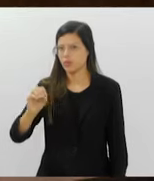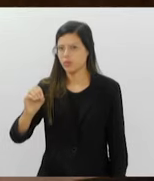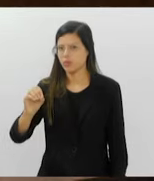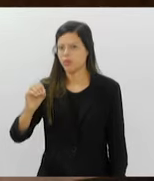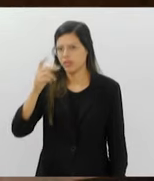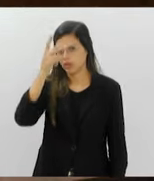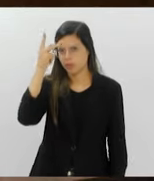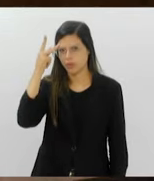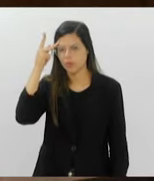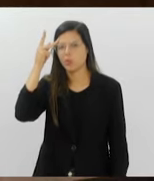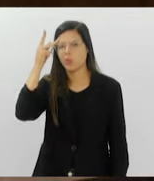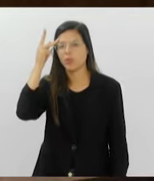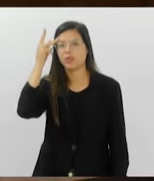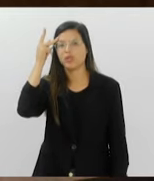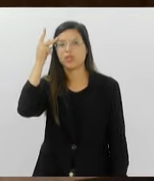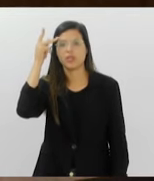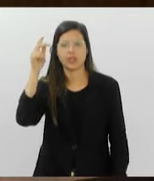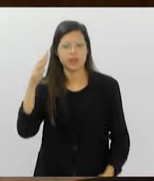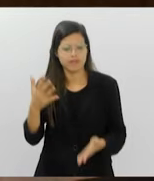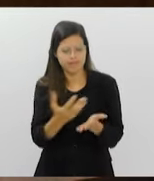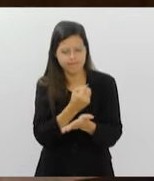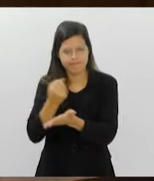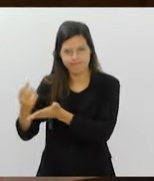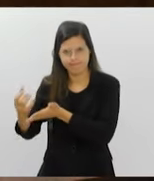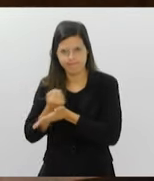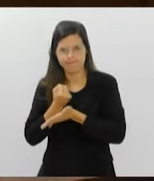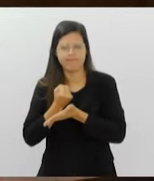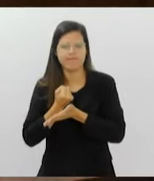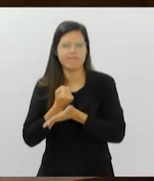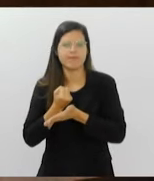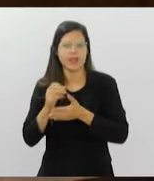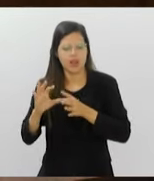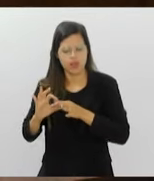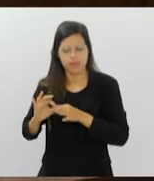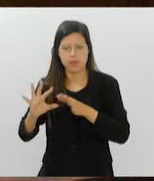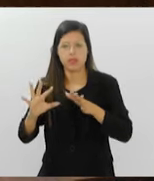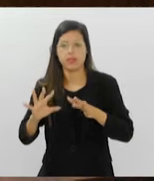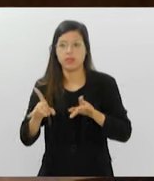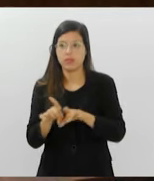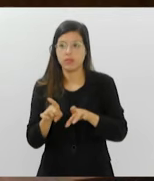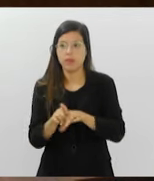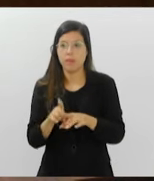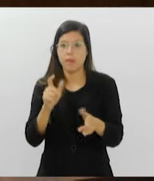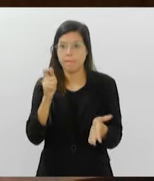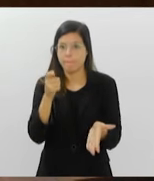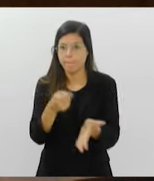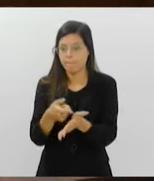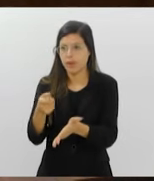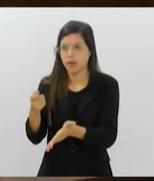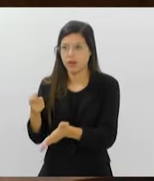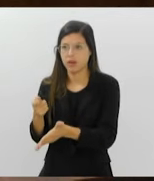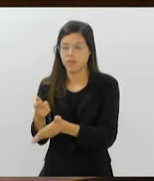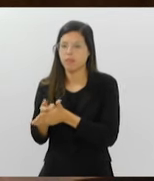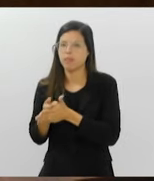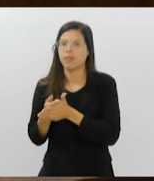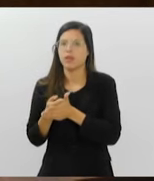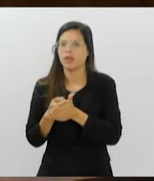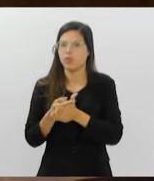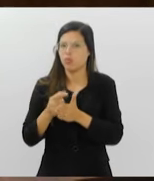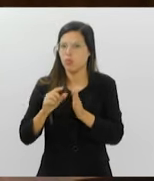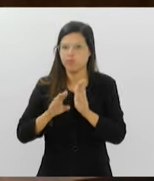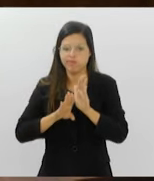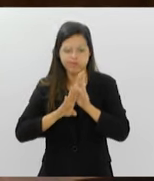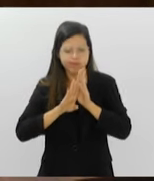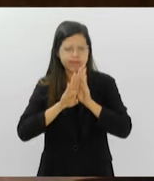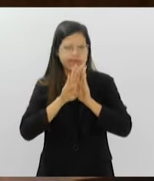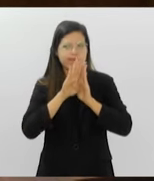para além desse resgate, temos também a notícia que o pagamento de rescisões é o maior da série histórica. Então,